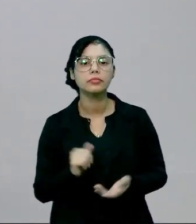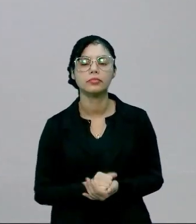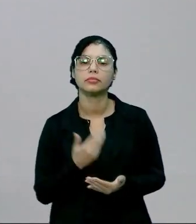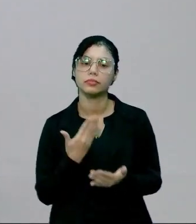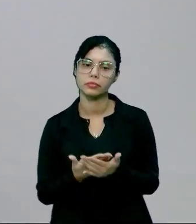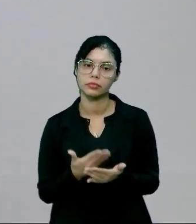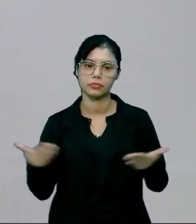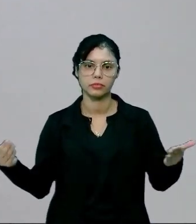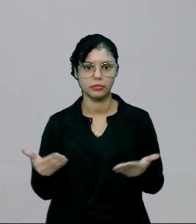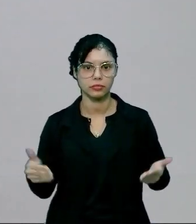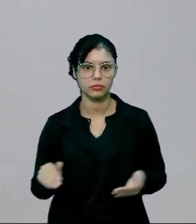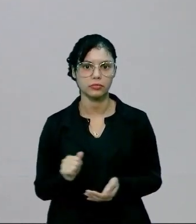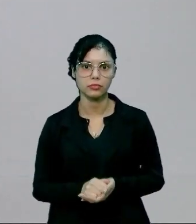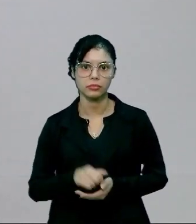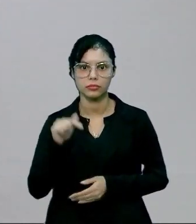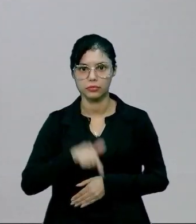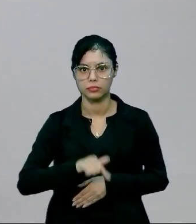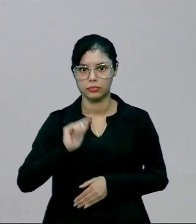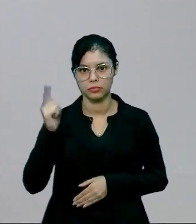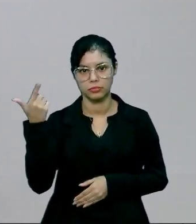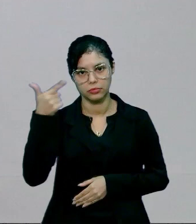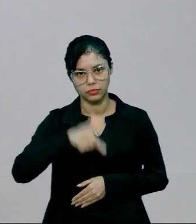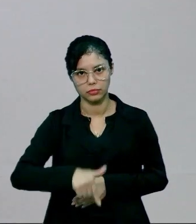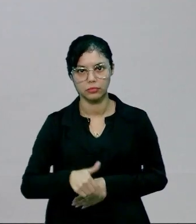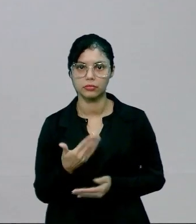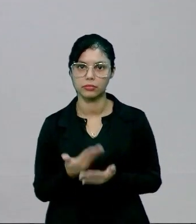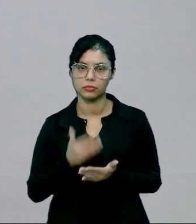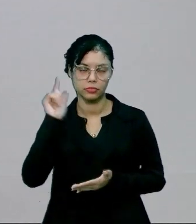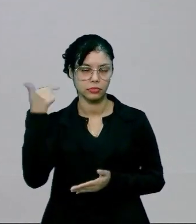Pessoal, essa foi a nossa aula de hoje. Para rever